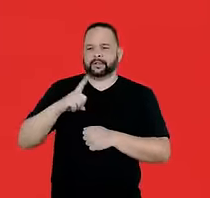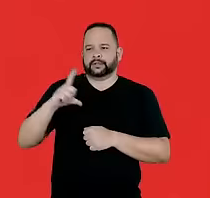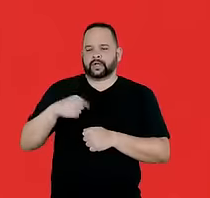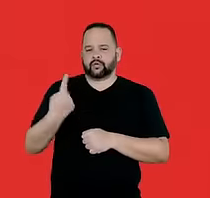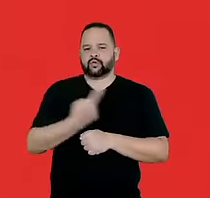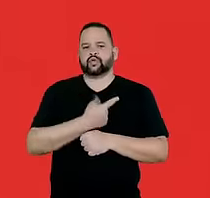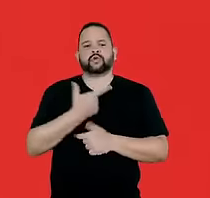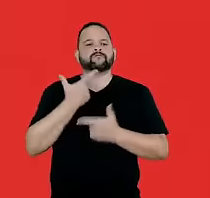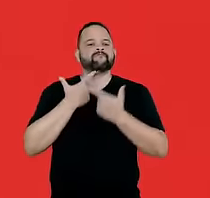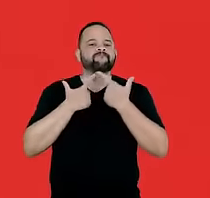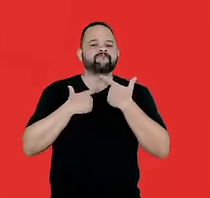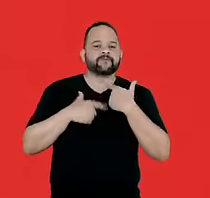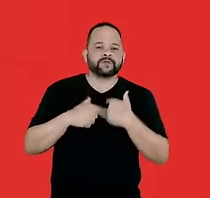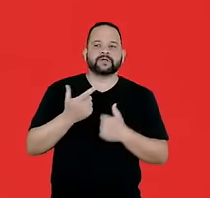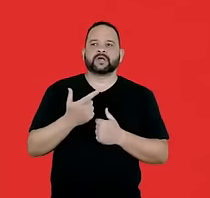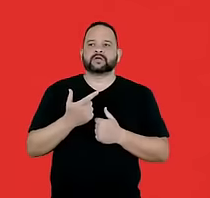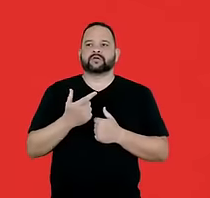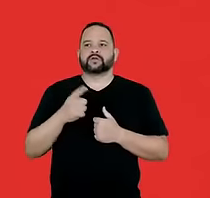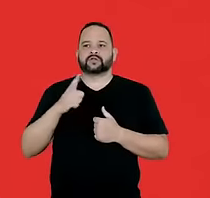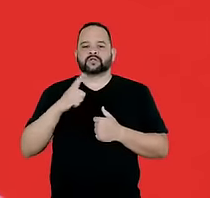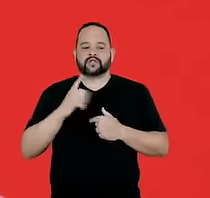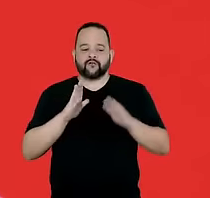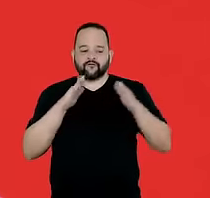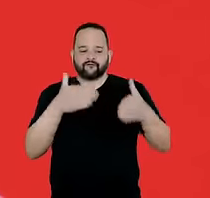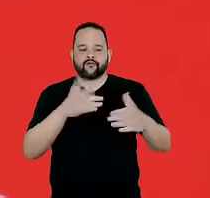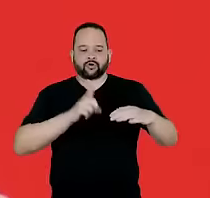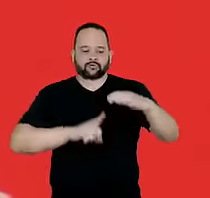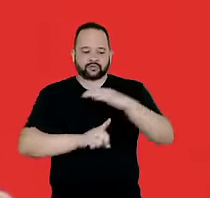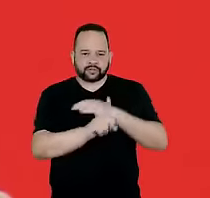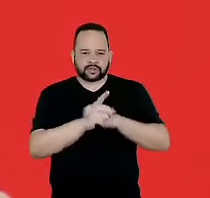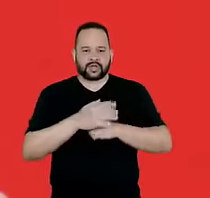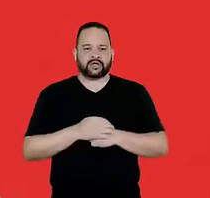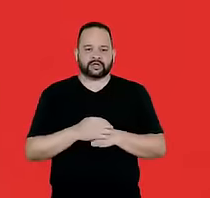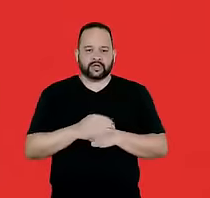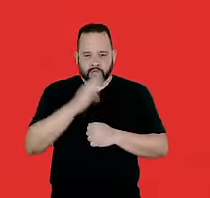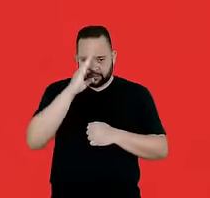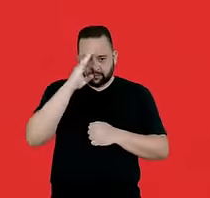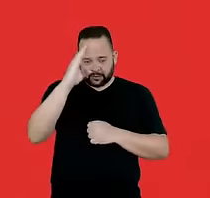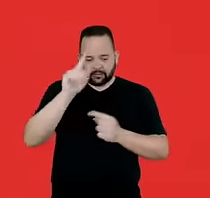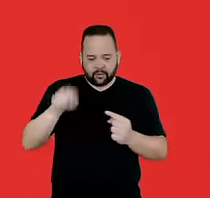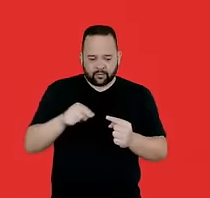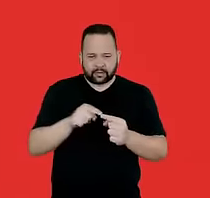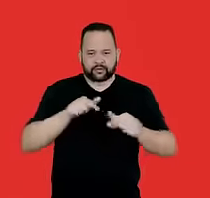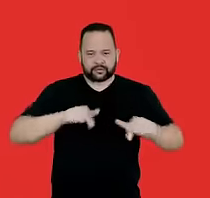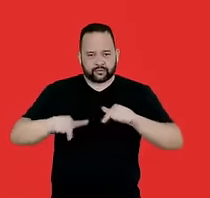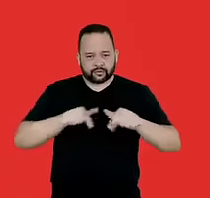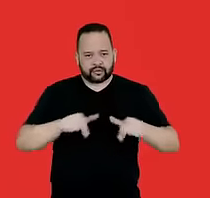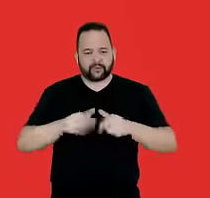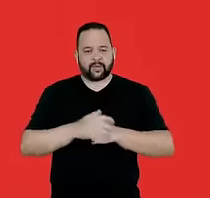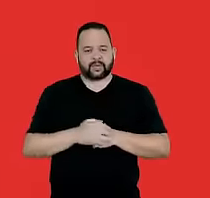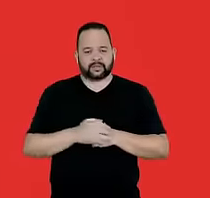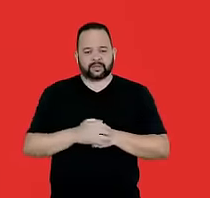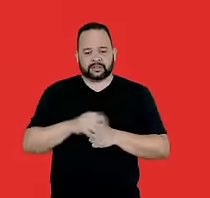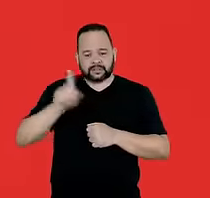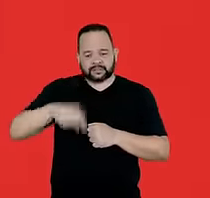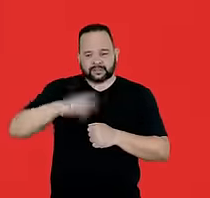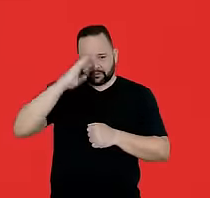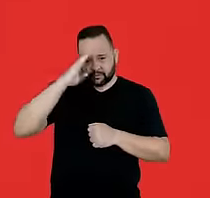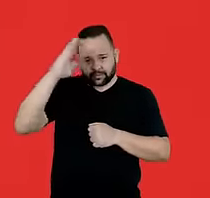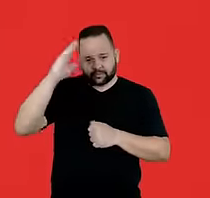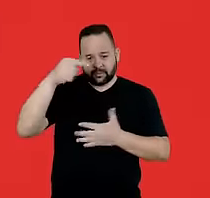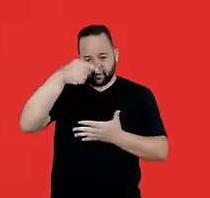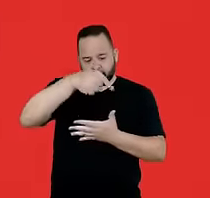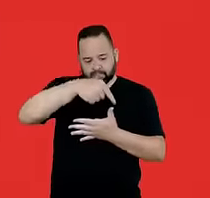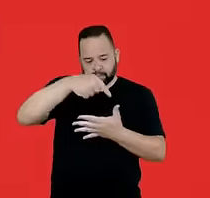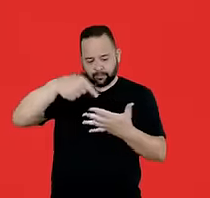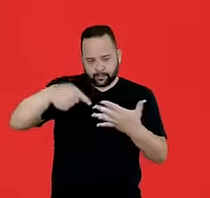nossos clientes sempre no centro do nosso trabalho e no topo das nossas prioridades estabelecendo relações